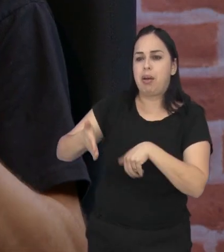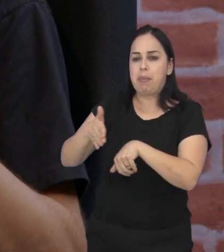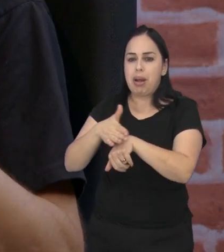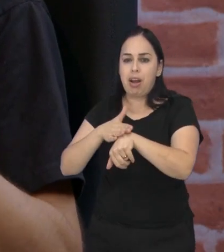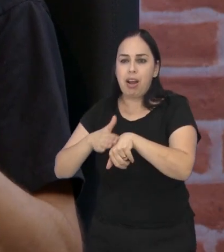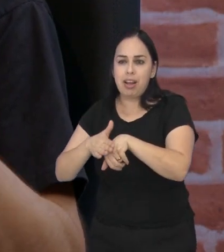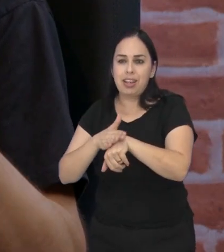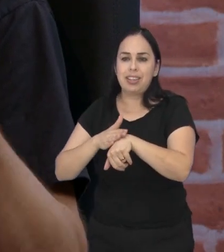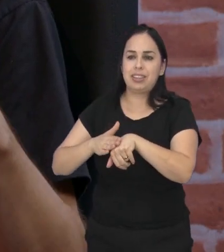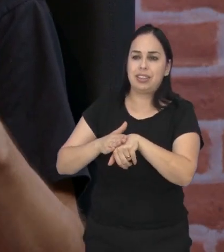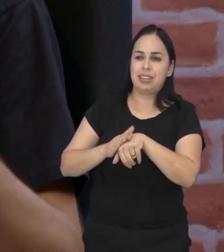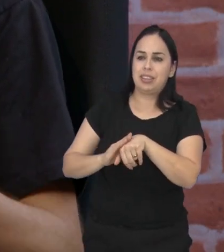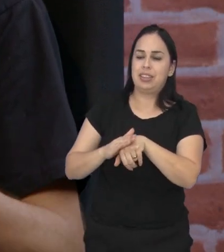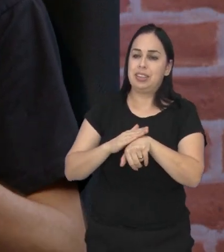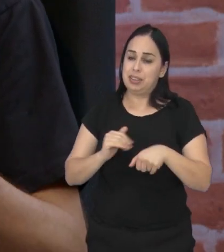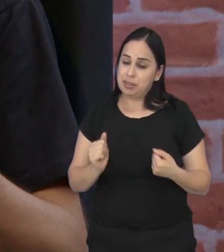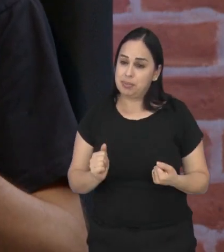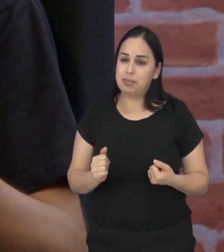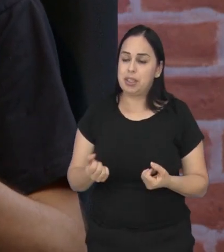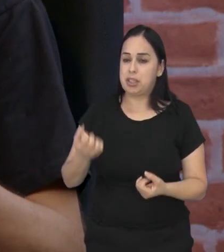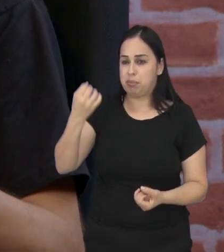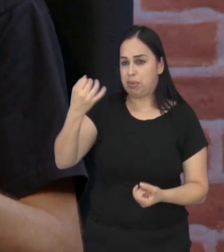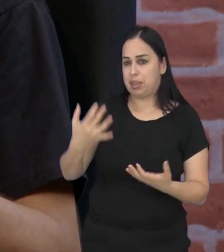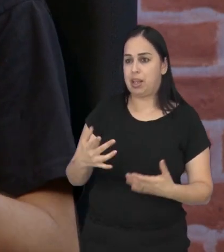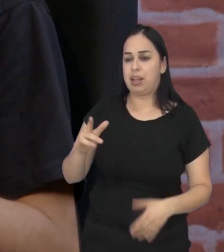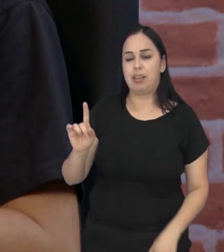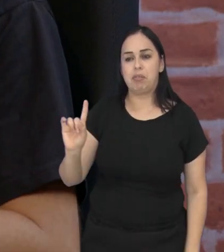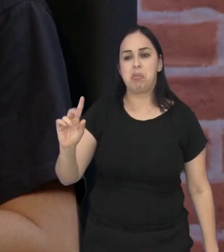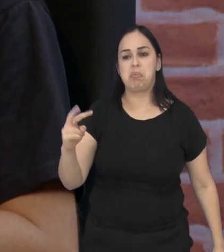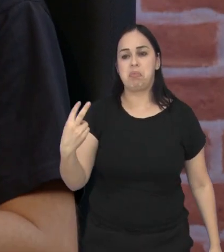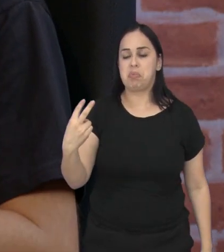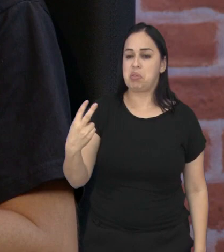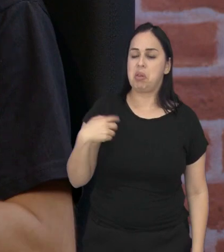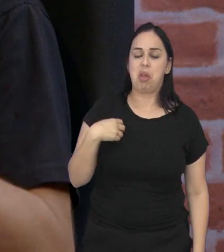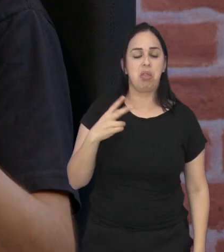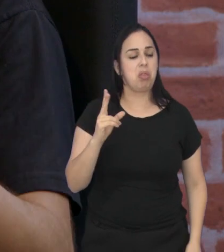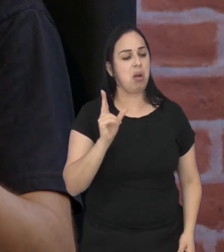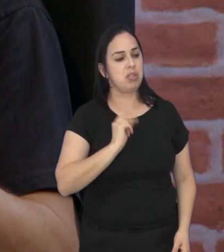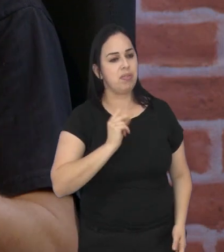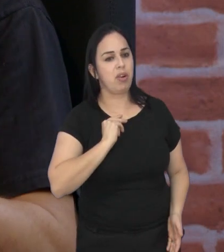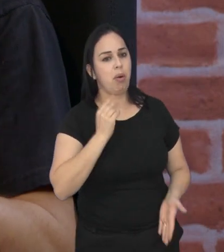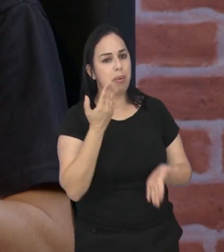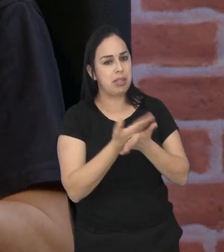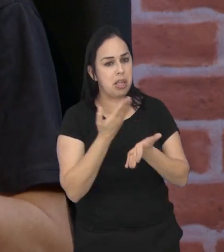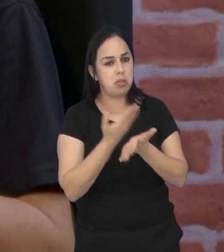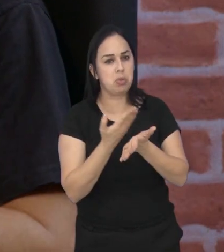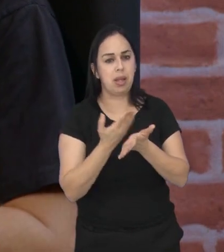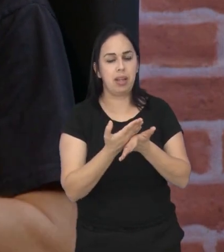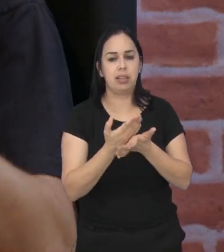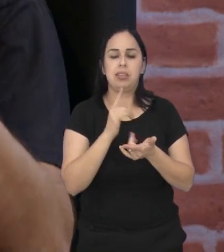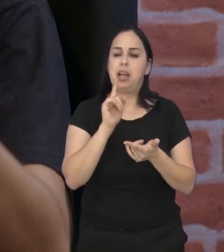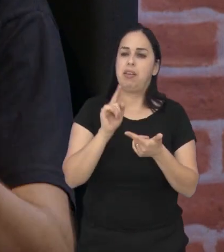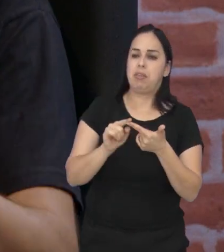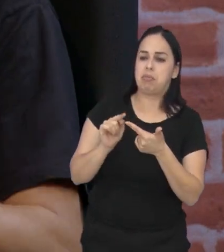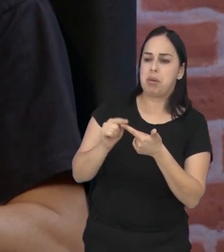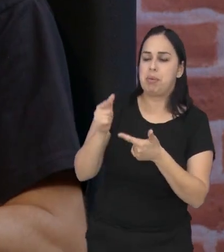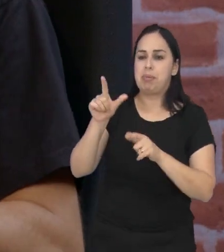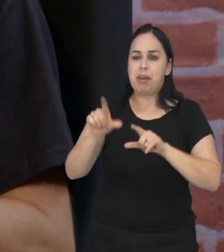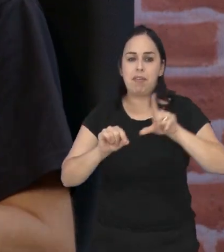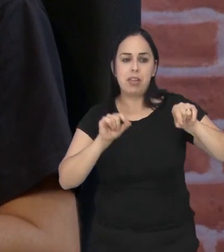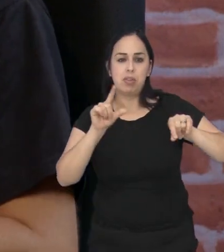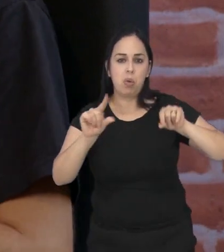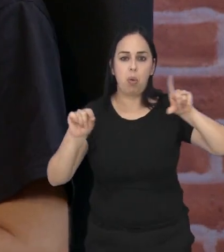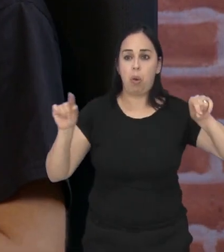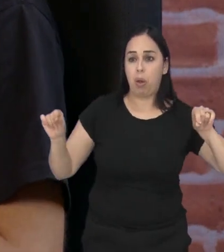você começa a trazer esse conteúdo para as pessoas, o cara olha e fala, pô, legal, vou começar a estudar isso, vou poder cobrar mais. Vou começar a fazer isso, vou